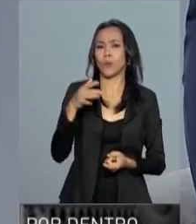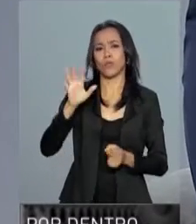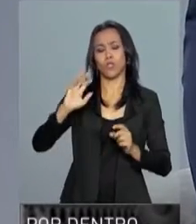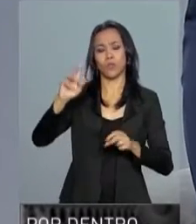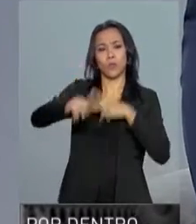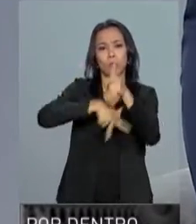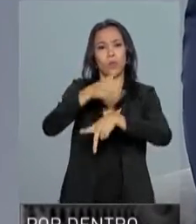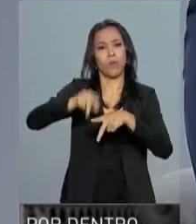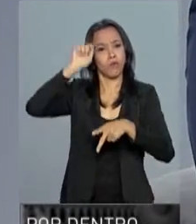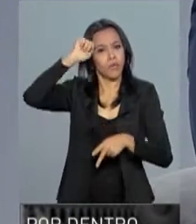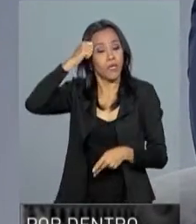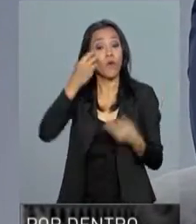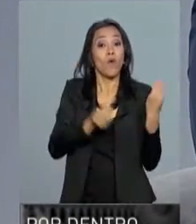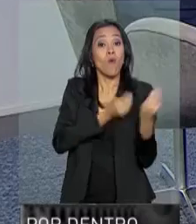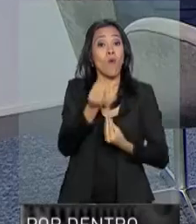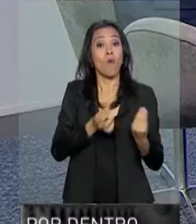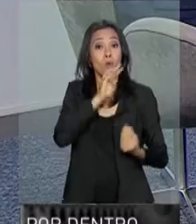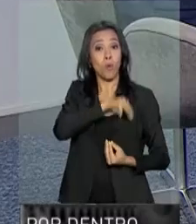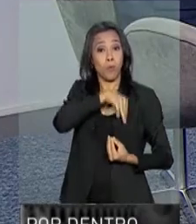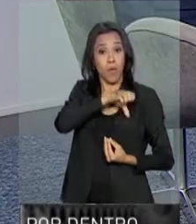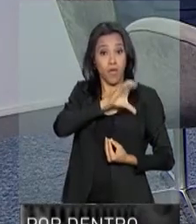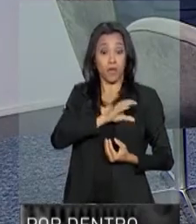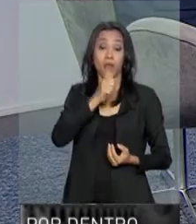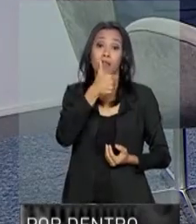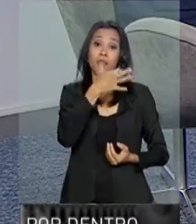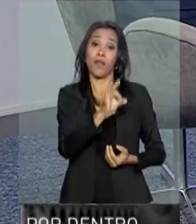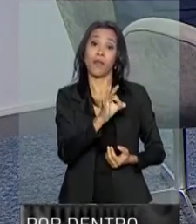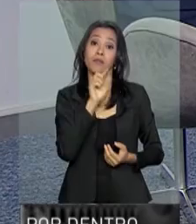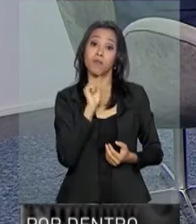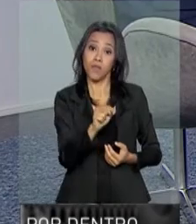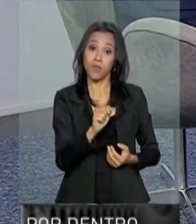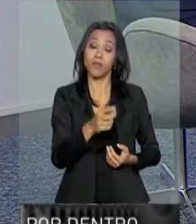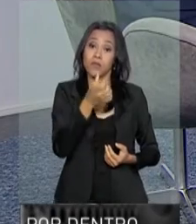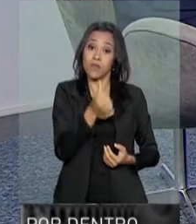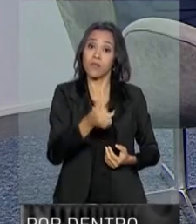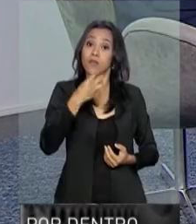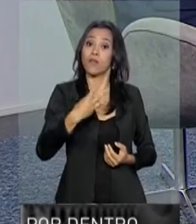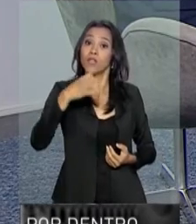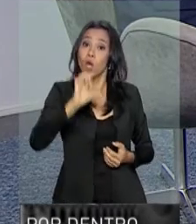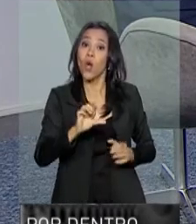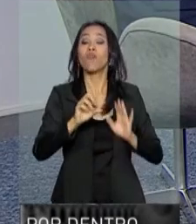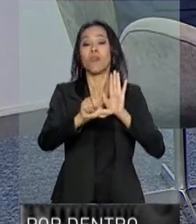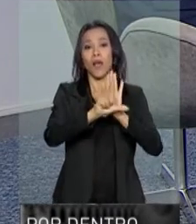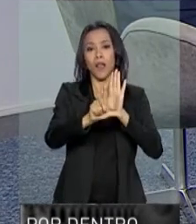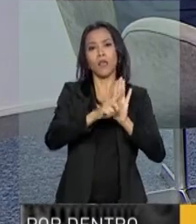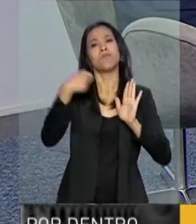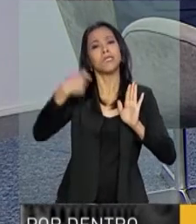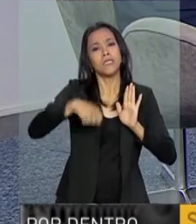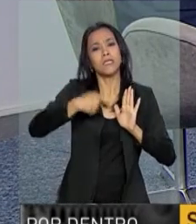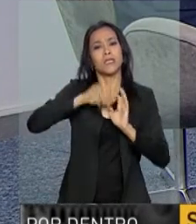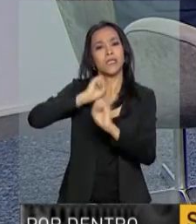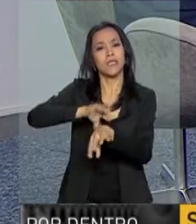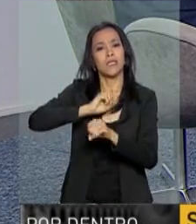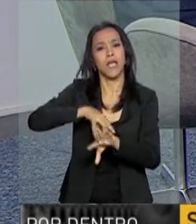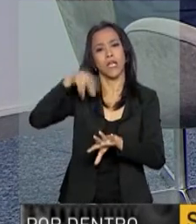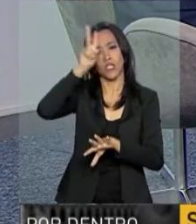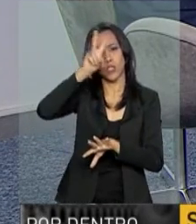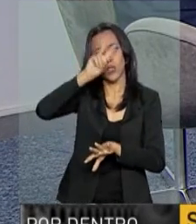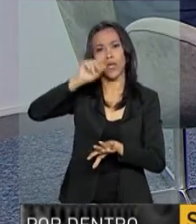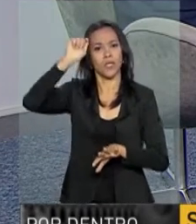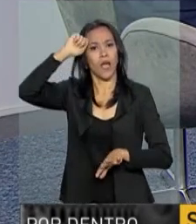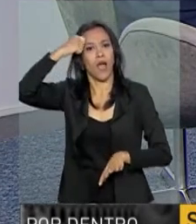o Ministério da Educação que nós temos hoje a lei 10.639 que obriga as escolas a lecionar em sobre história da África história